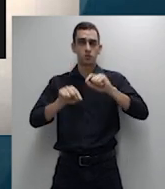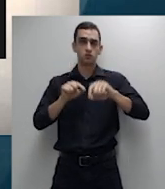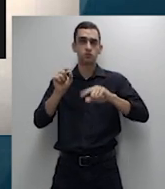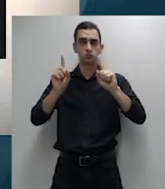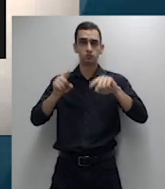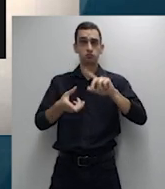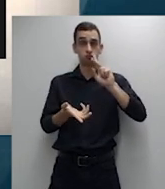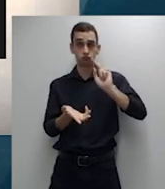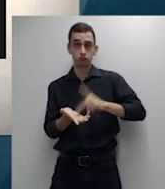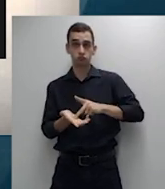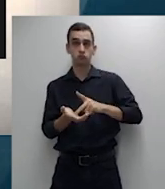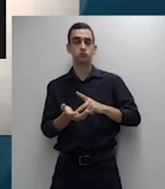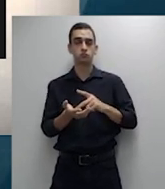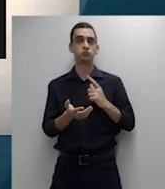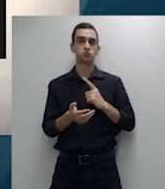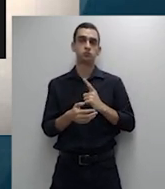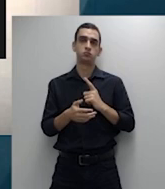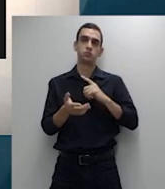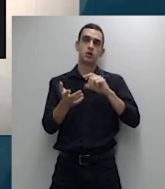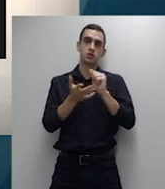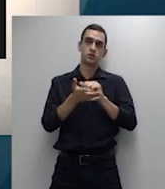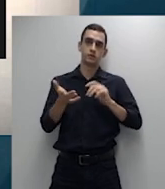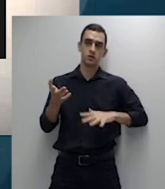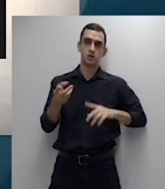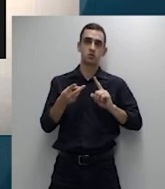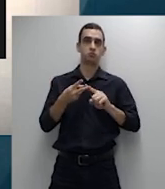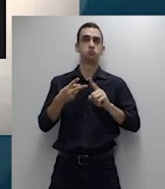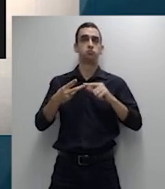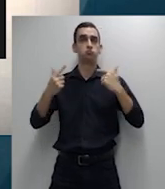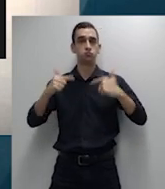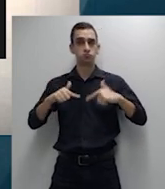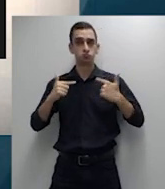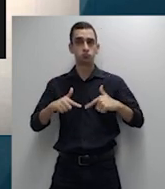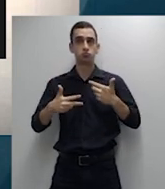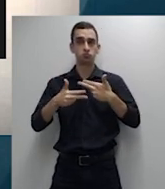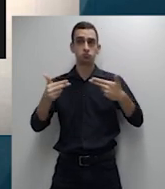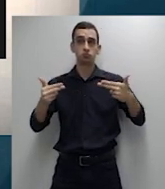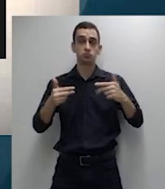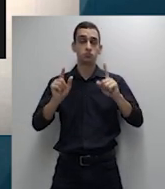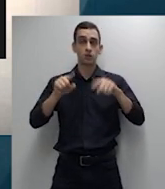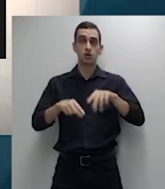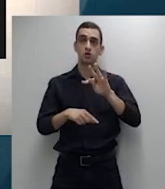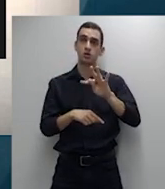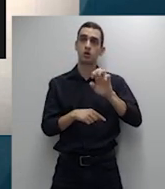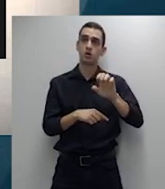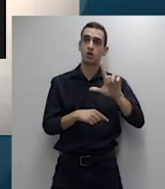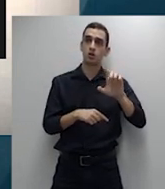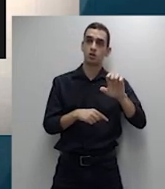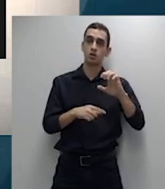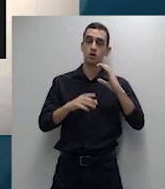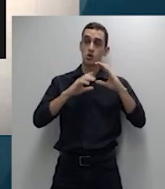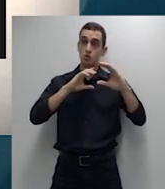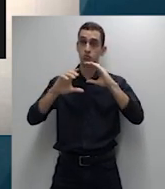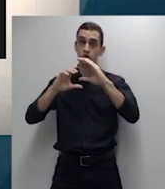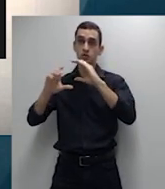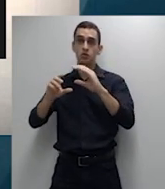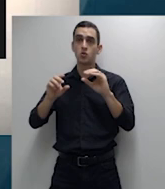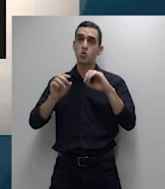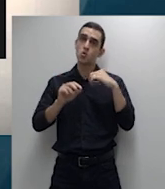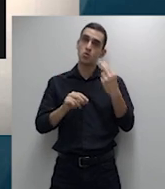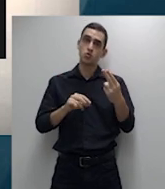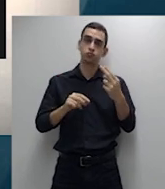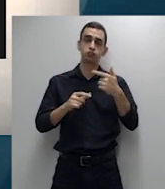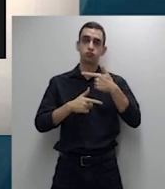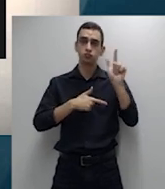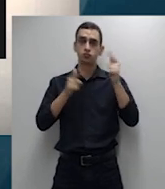de uma atividade prestação de serviço com base principalmente nas telecomunicação mas apenas a sessão de uma estruturas